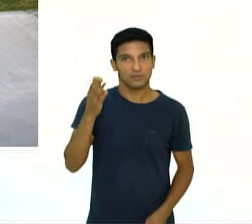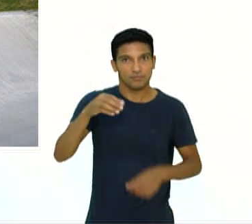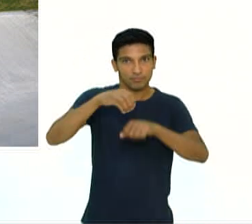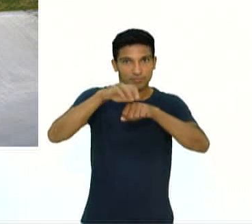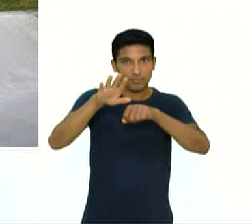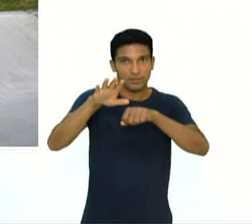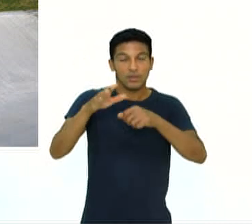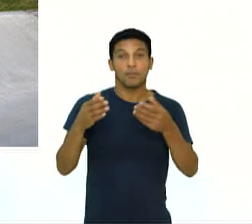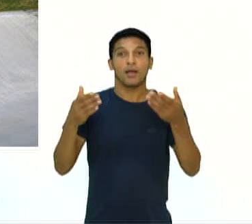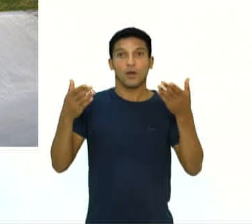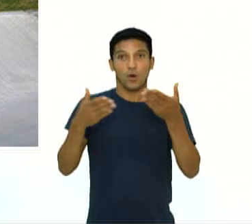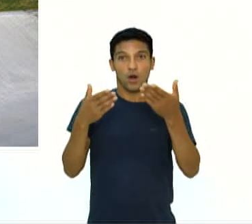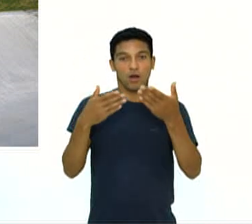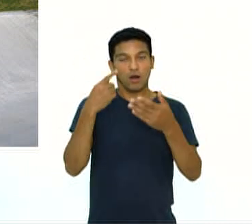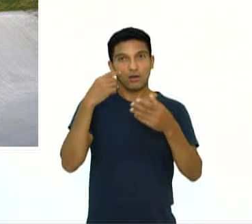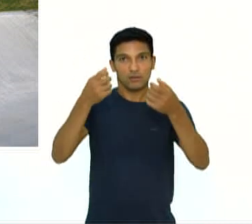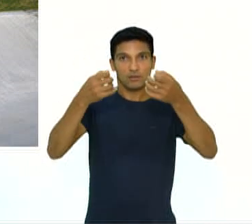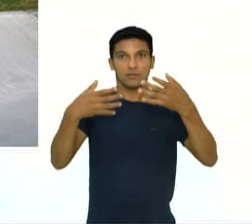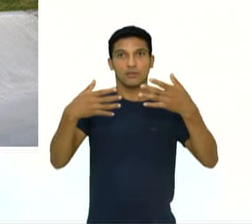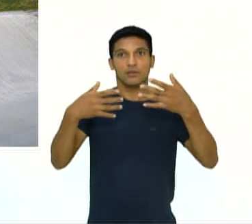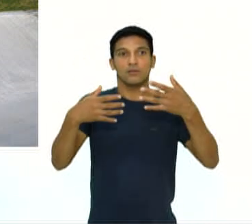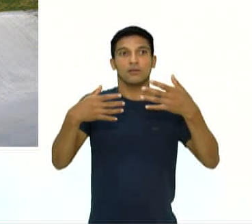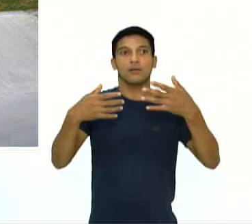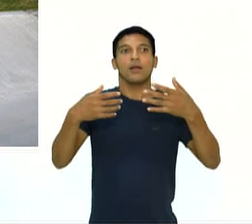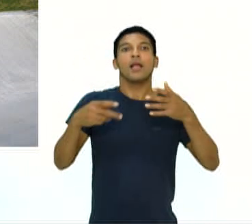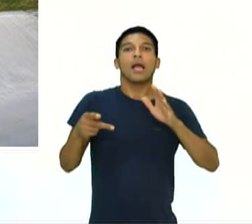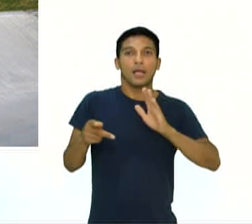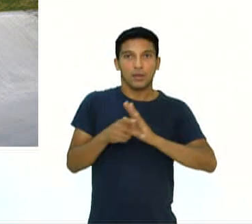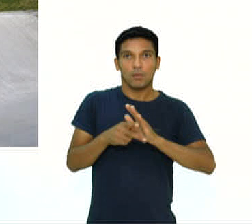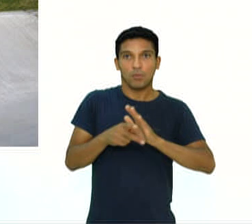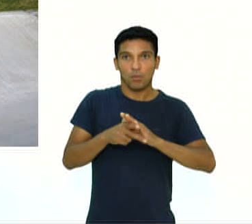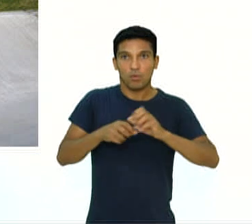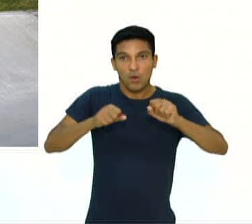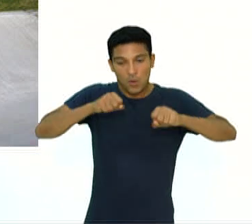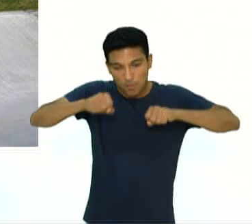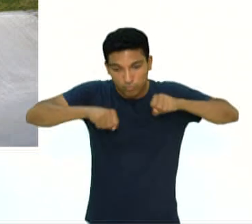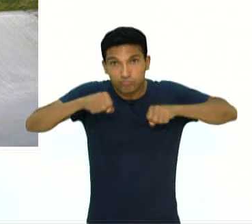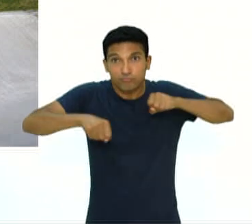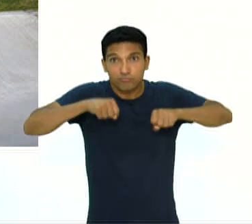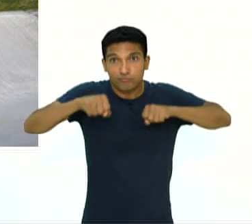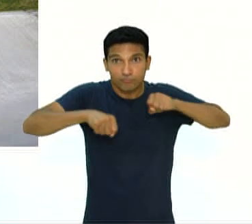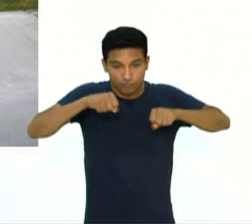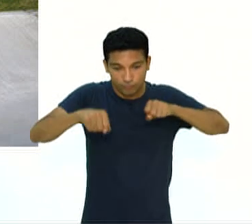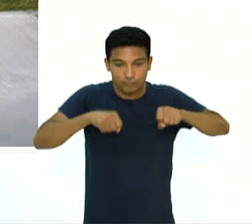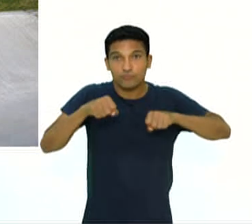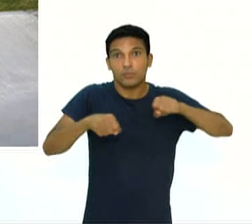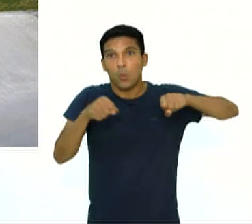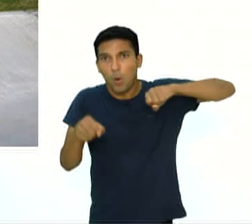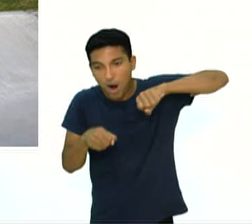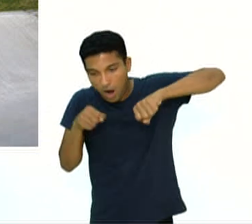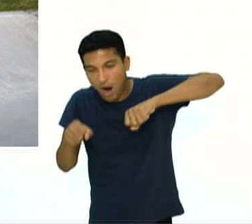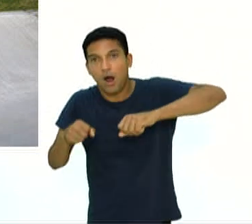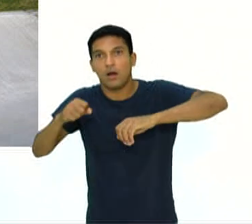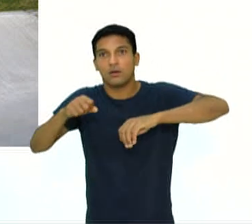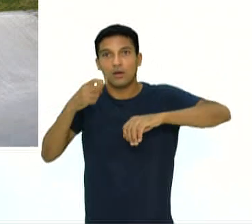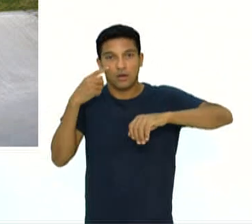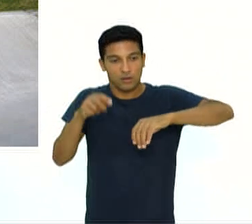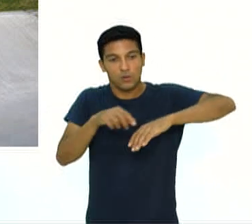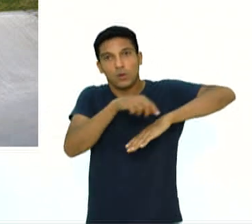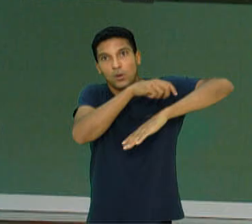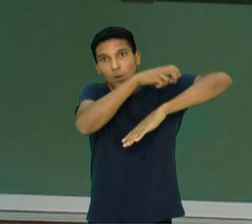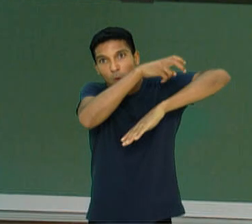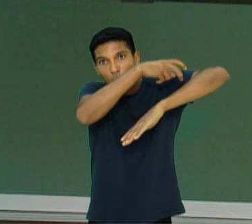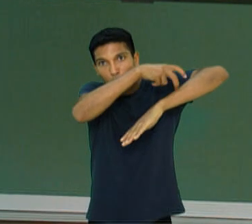frente, tá? O mountain bike, então, ele é uma modalidade do ciclismo, mas ele acontece, ele tem essa característica